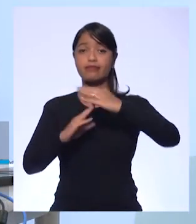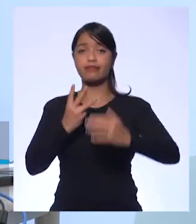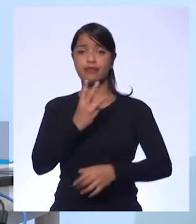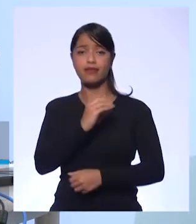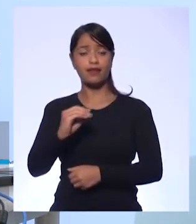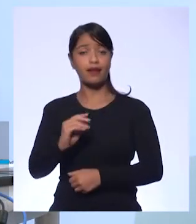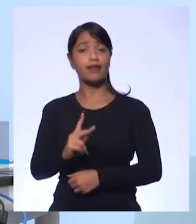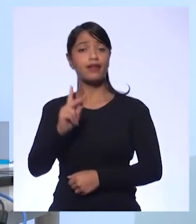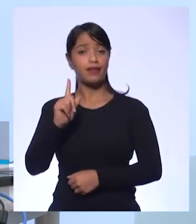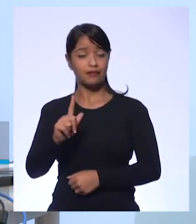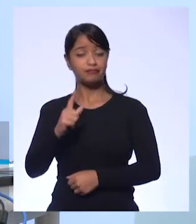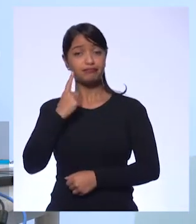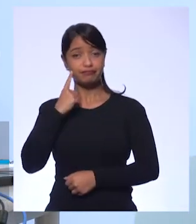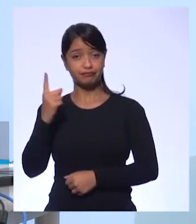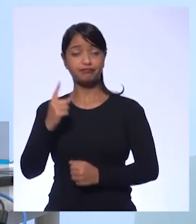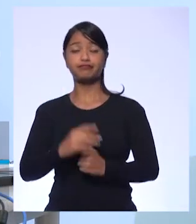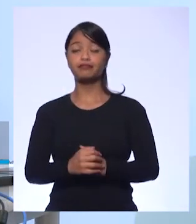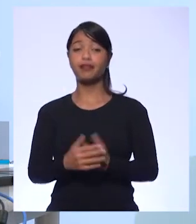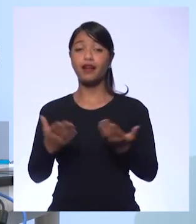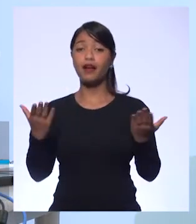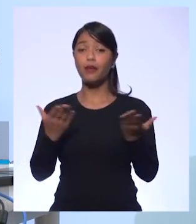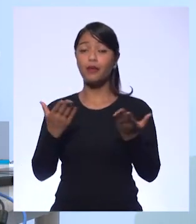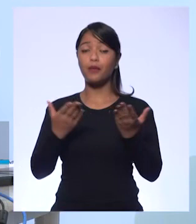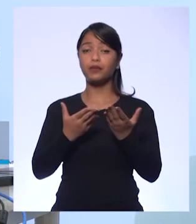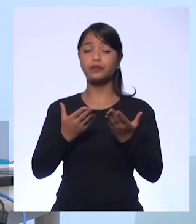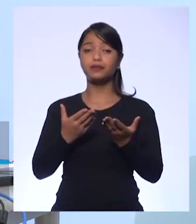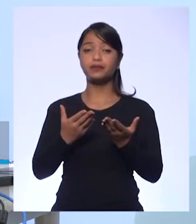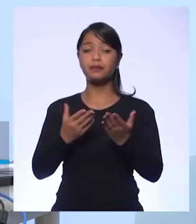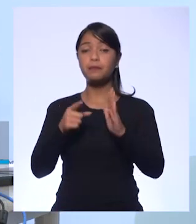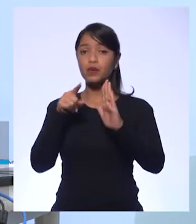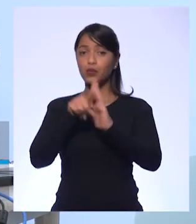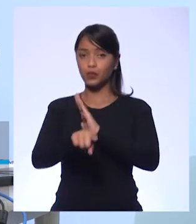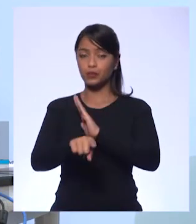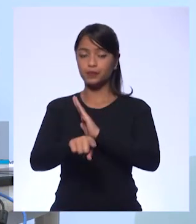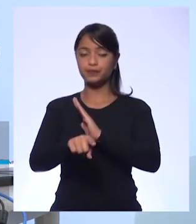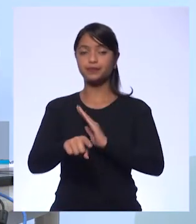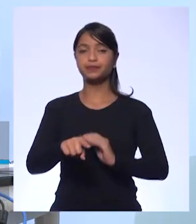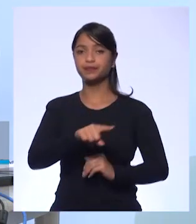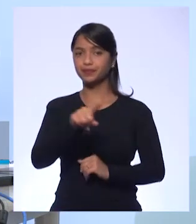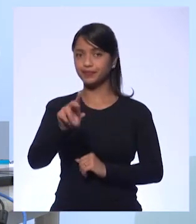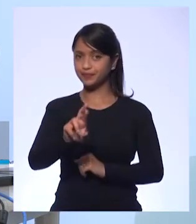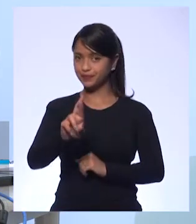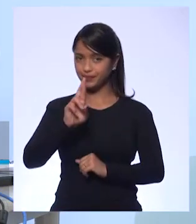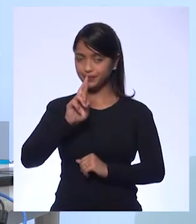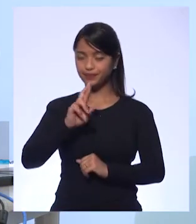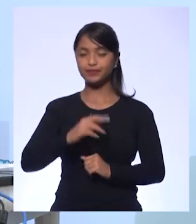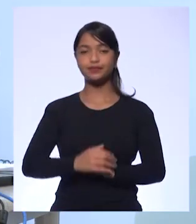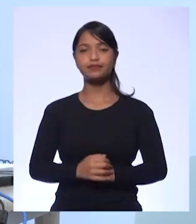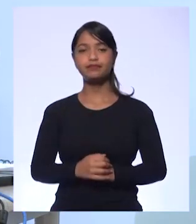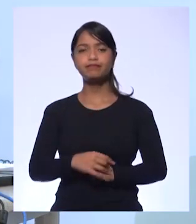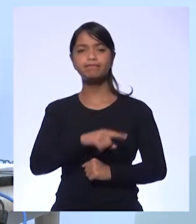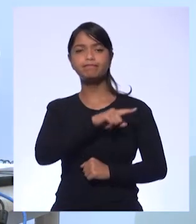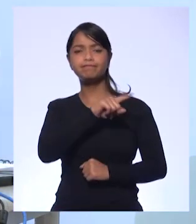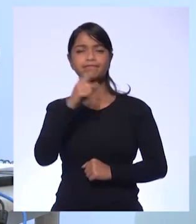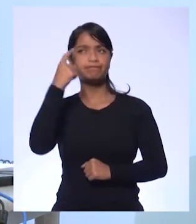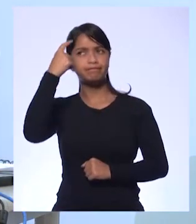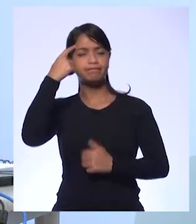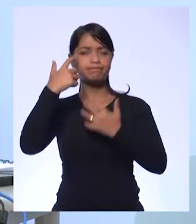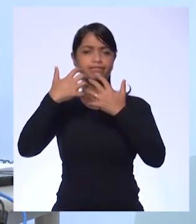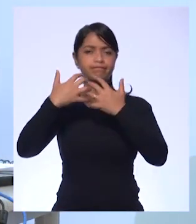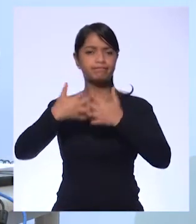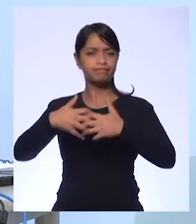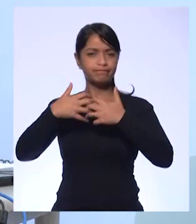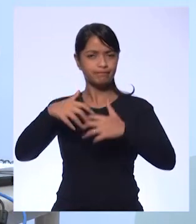certo? Agora temos duas questões aí. Não, primeiro uma só, para a gente responder. Levantando hipóteses. Então, a gente vai imaginar